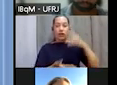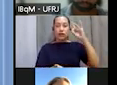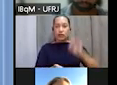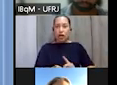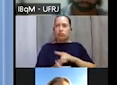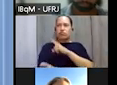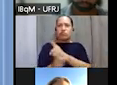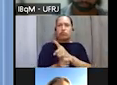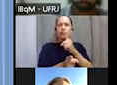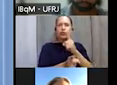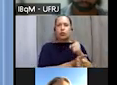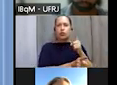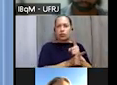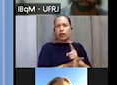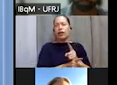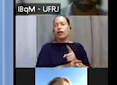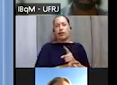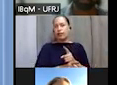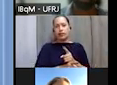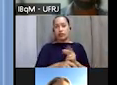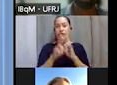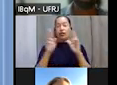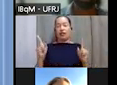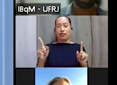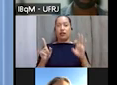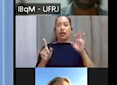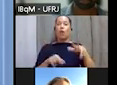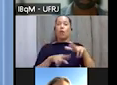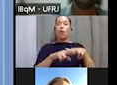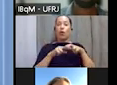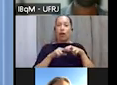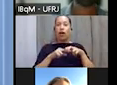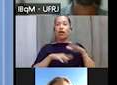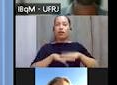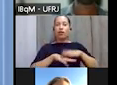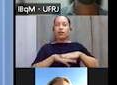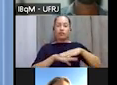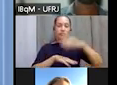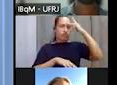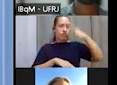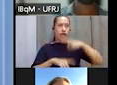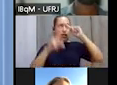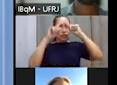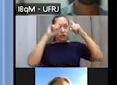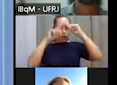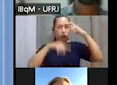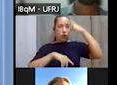do exótico, do excepcional, é produto da autocriação daquele próprio pesquisador, o que não